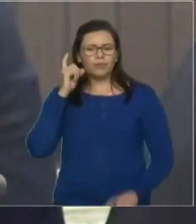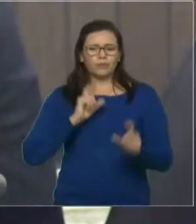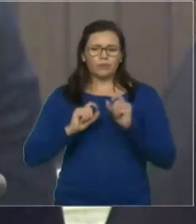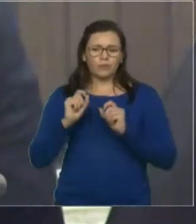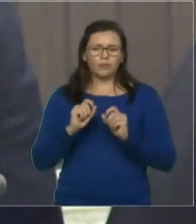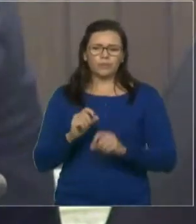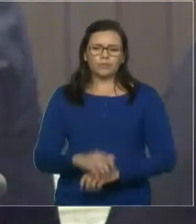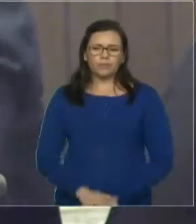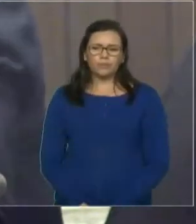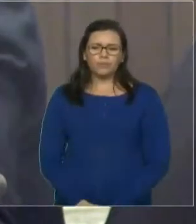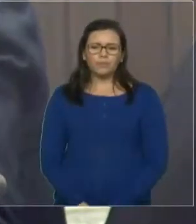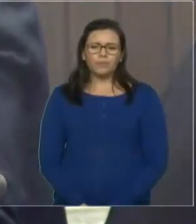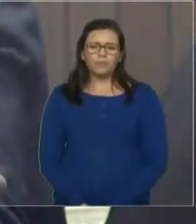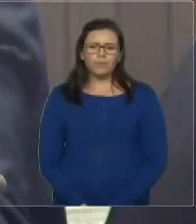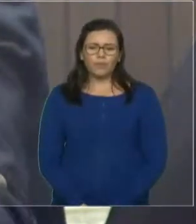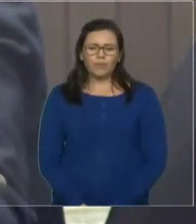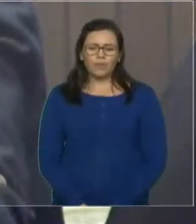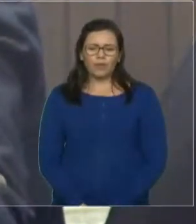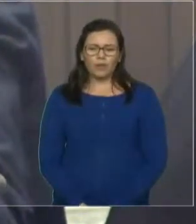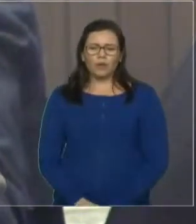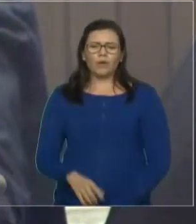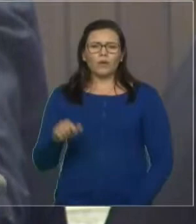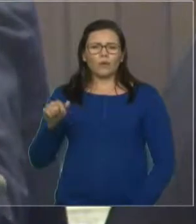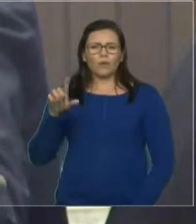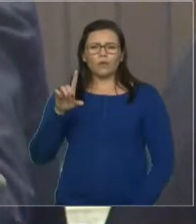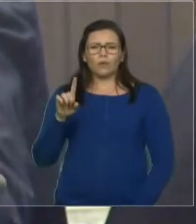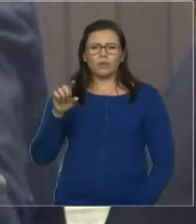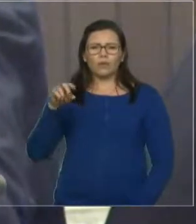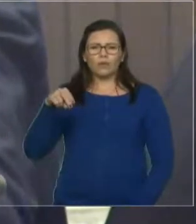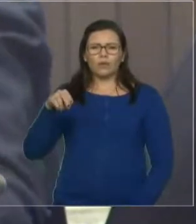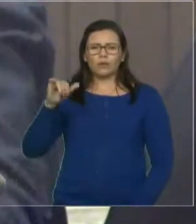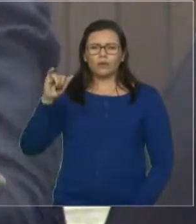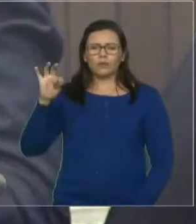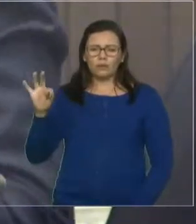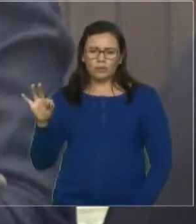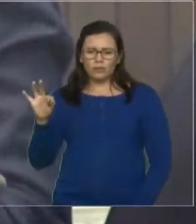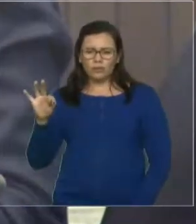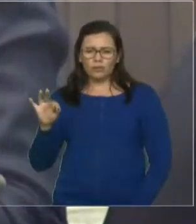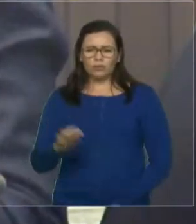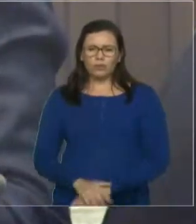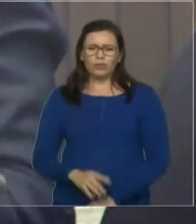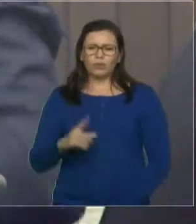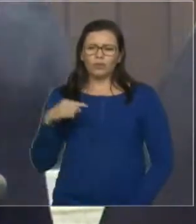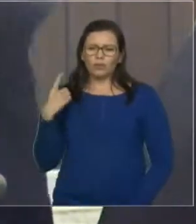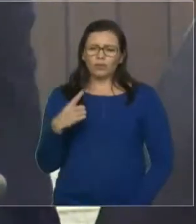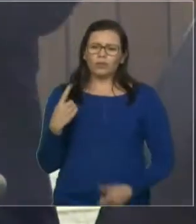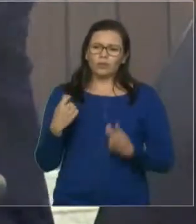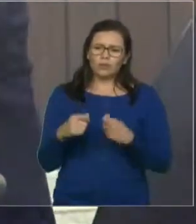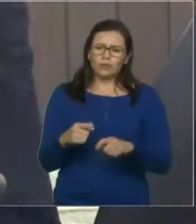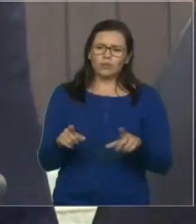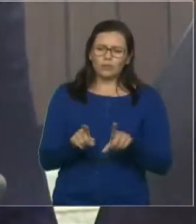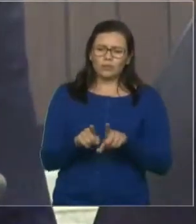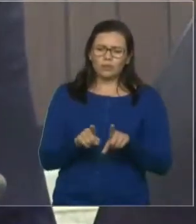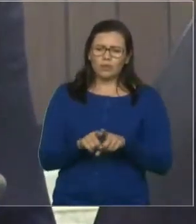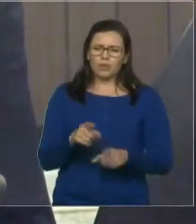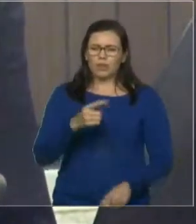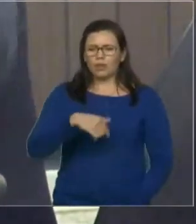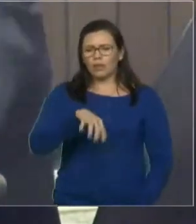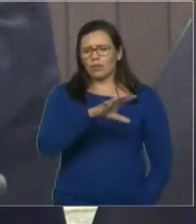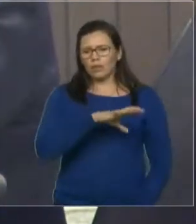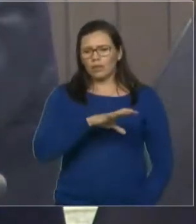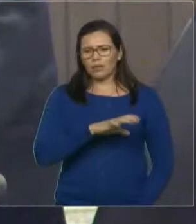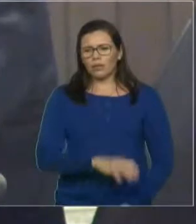Assim como nós reclamamos do DENIT, temos que também buscar também as soluções para as rodovias estaduais. Naquela área